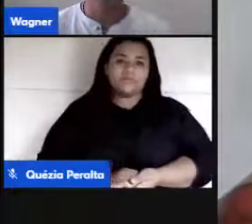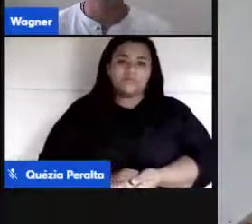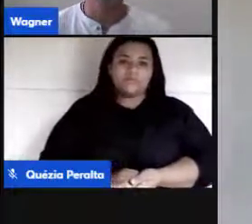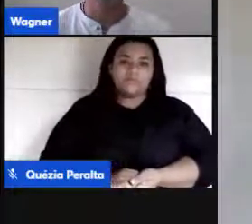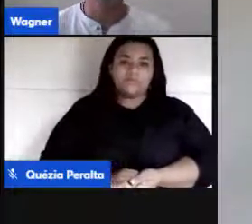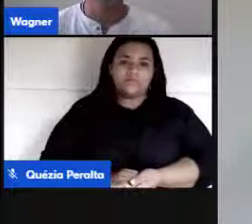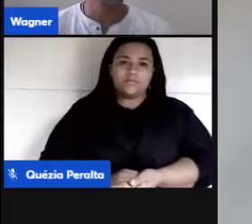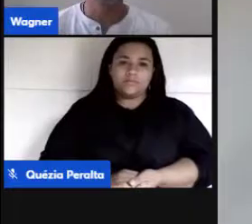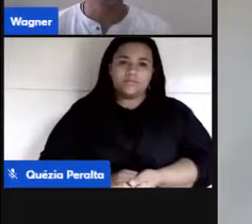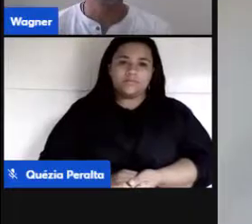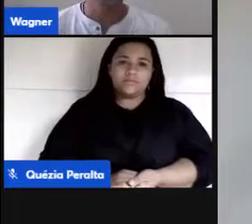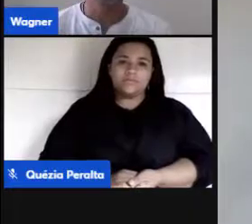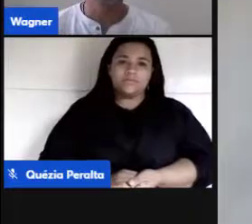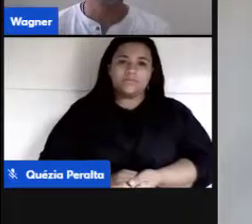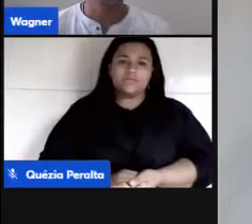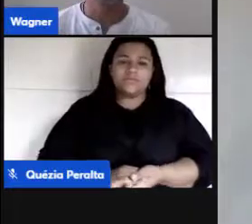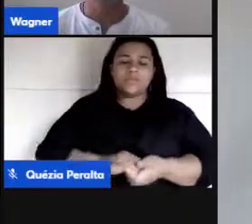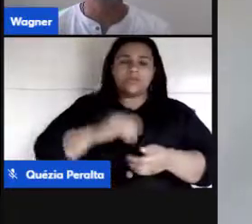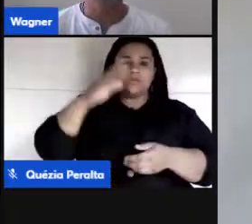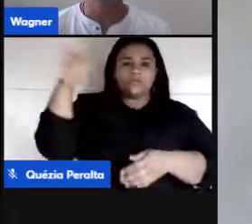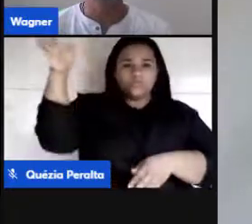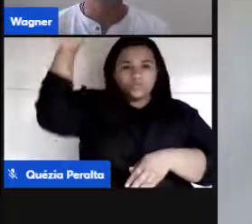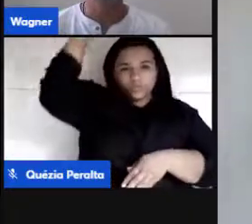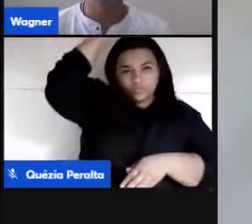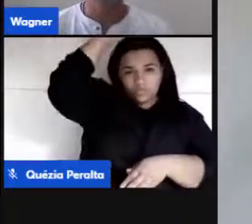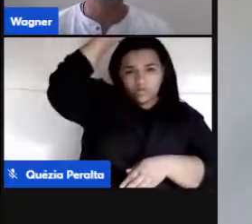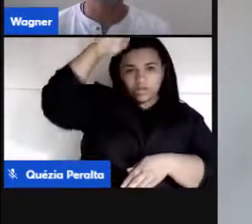e membros superiores.